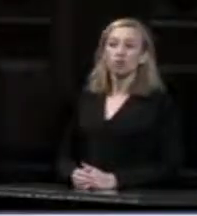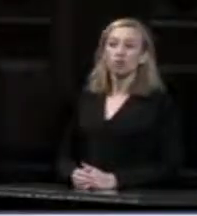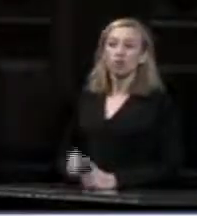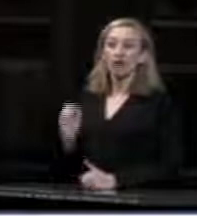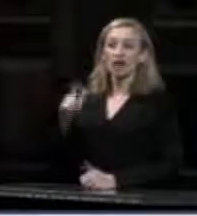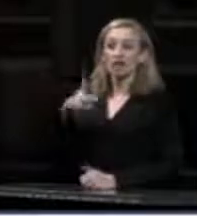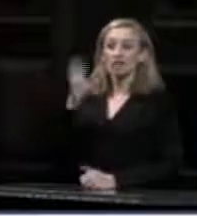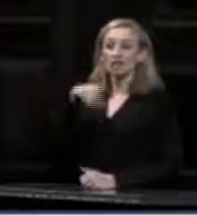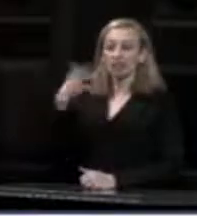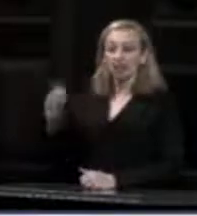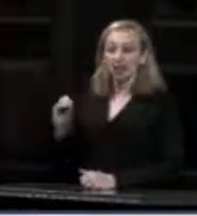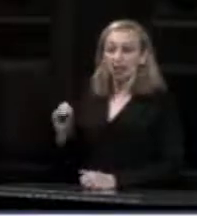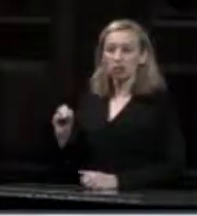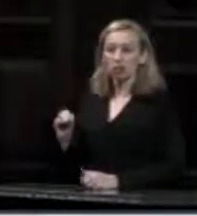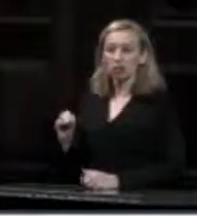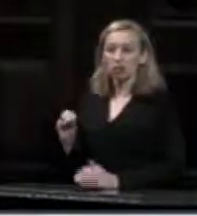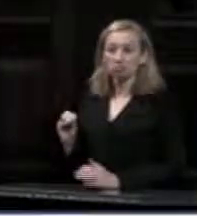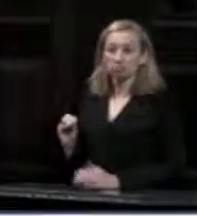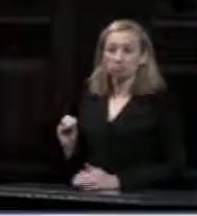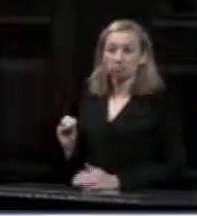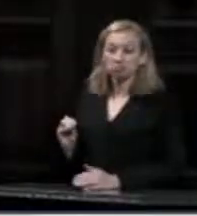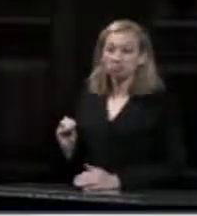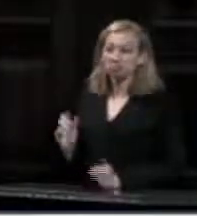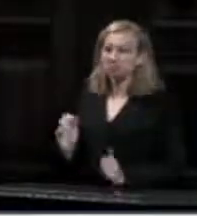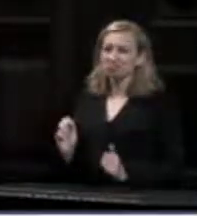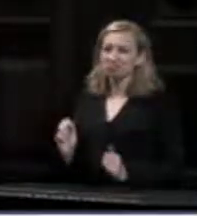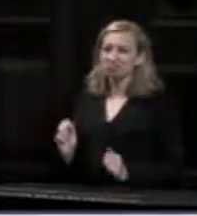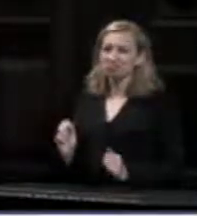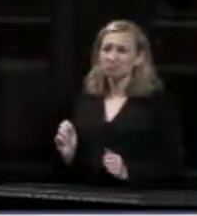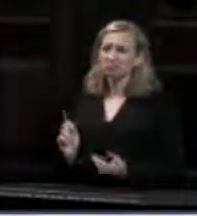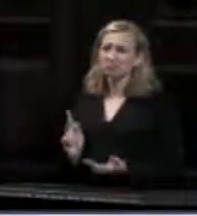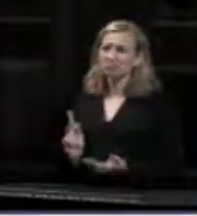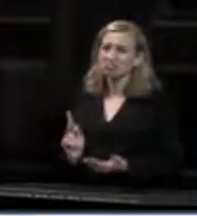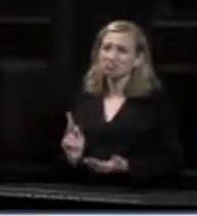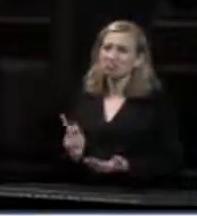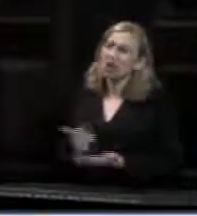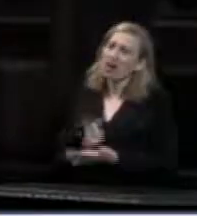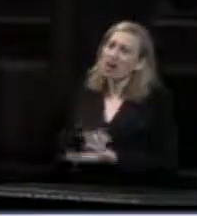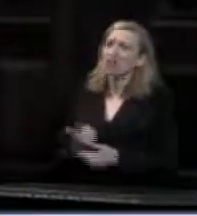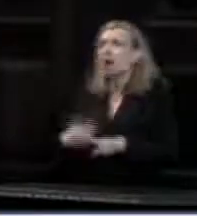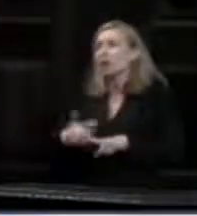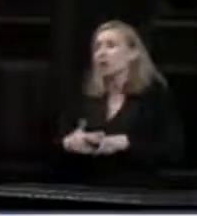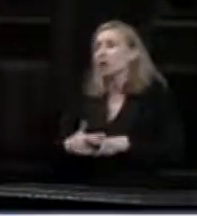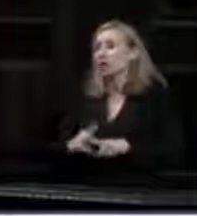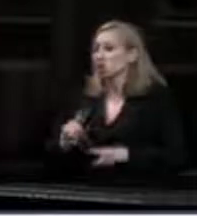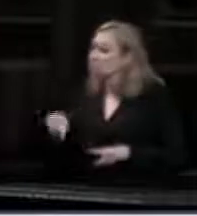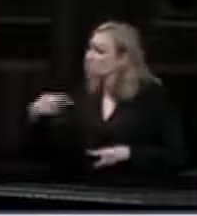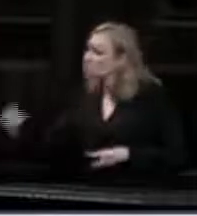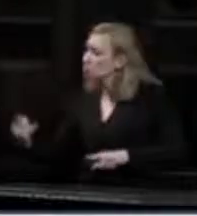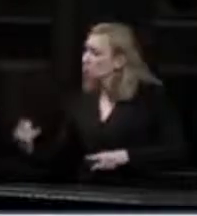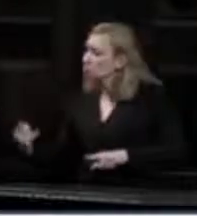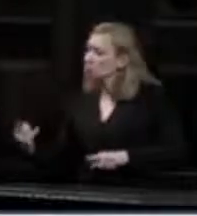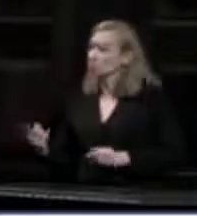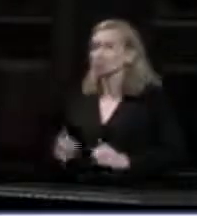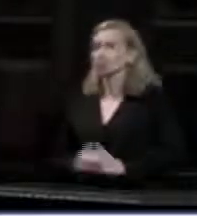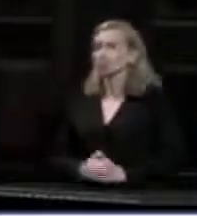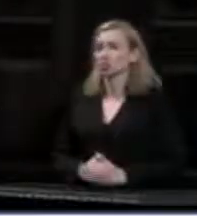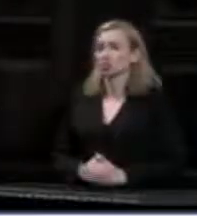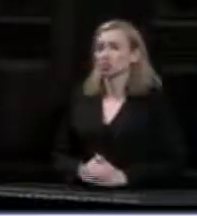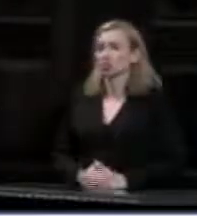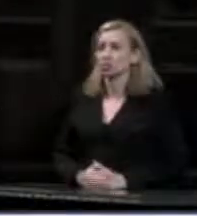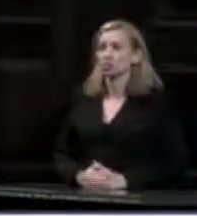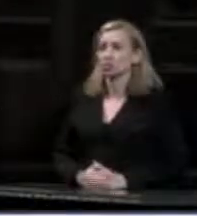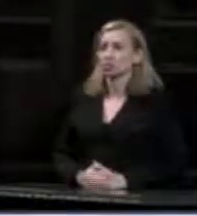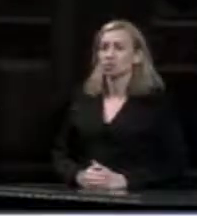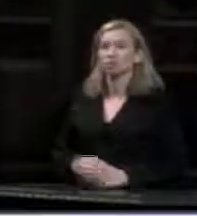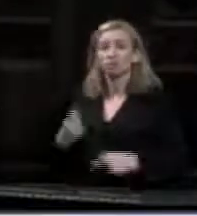deste proporcional porque o restante dos candidatos mas só ter